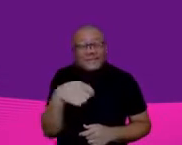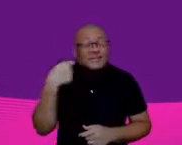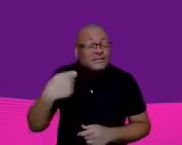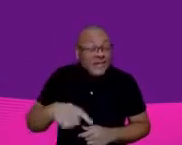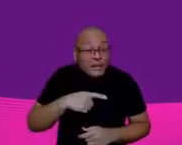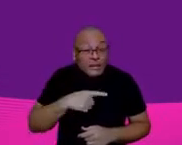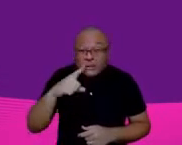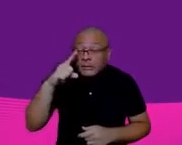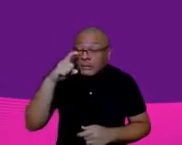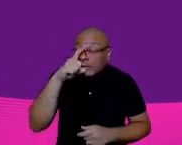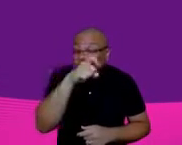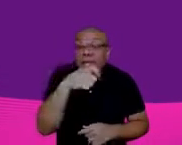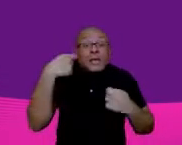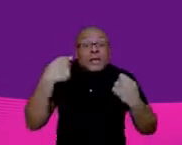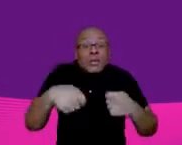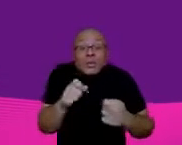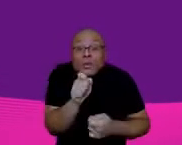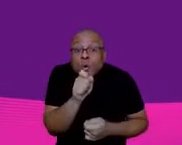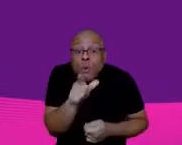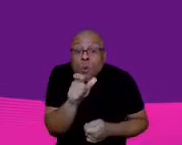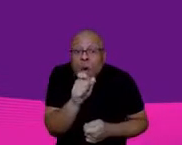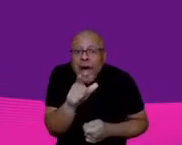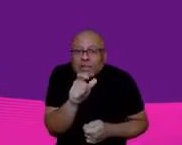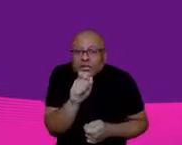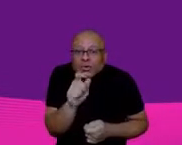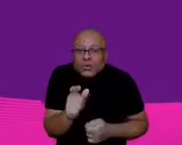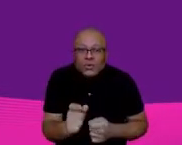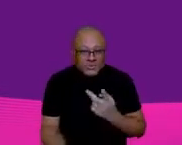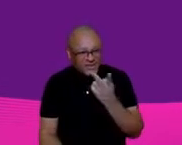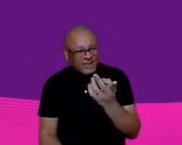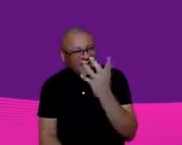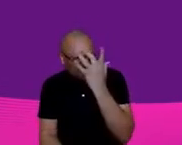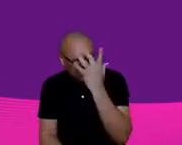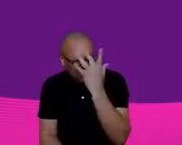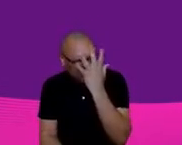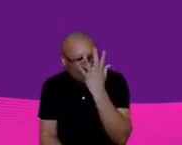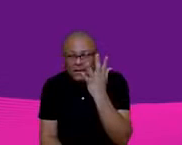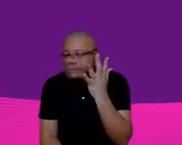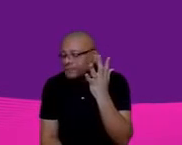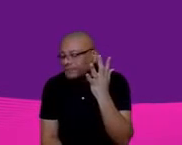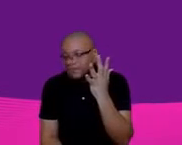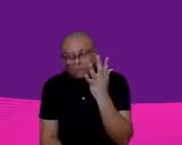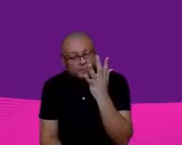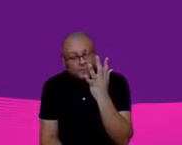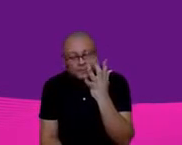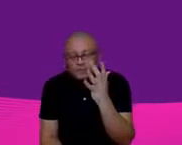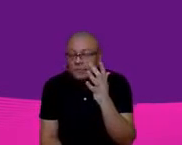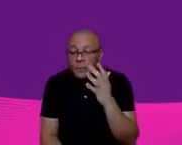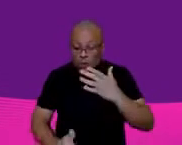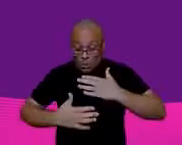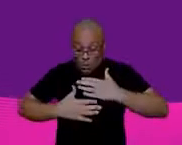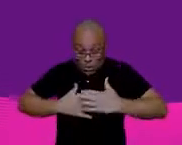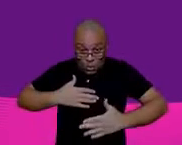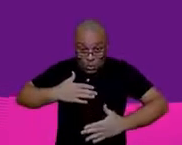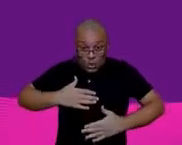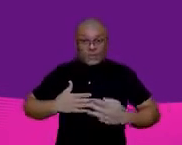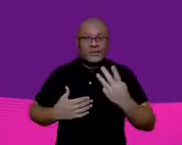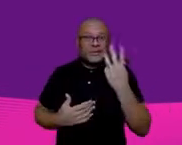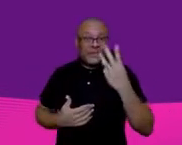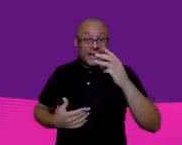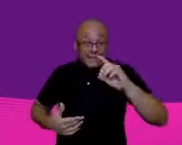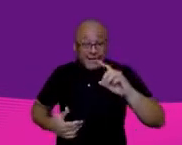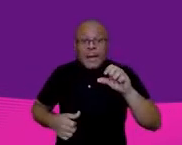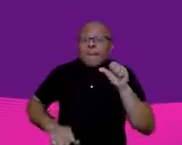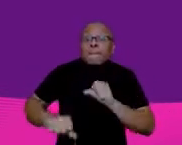azul. Olhando aqui, parece fácil, só que eu tenho uma anatomia extremamente desafiadora, tridimensional e variável conforme o